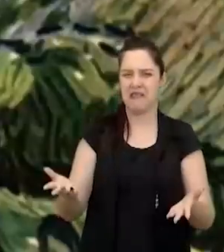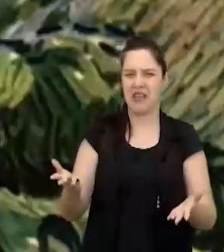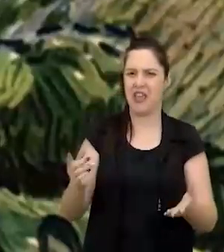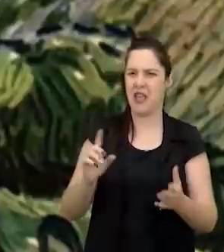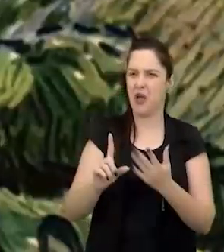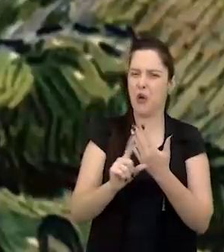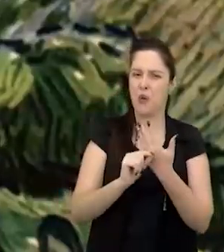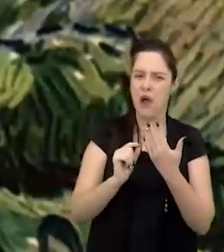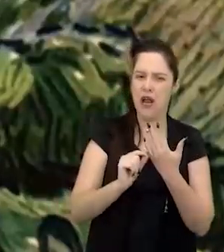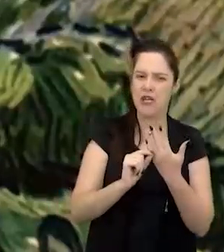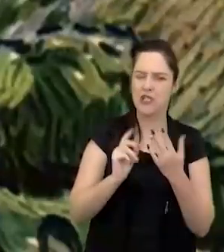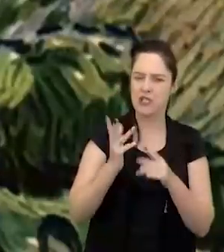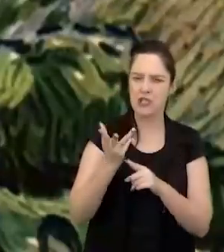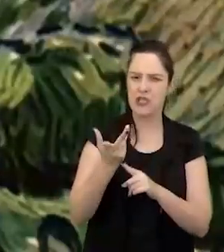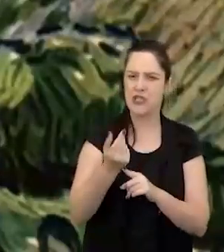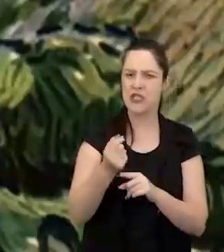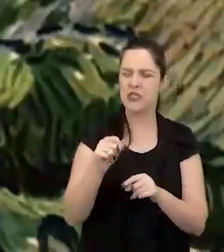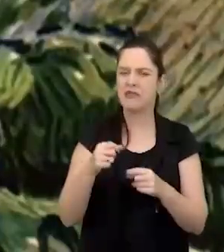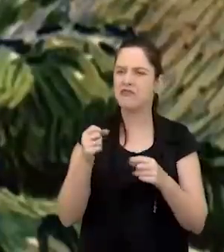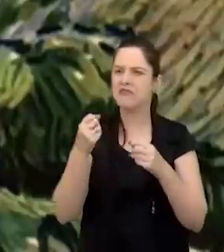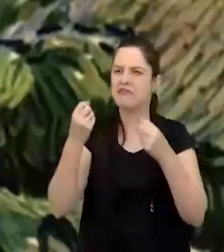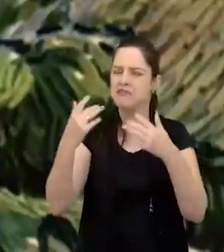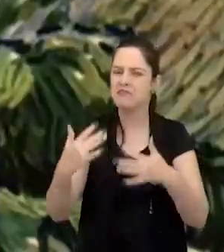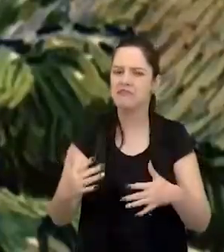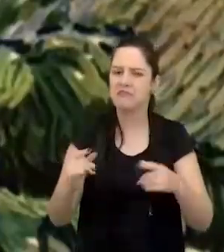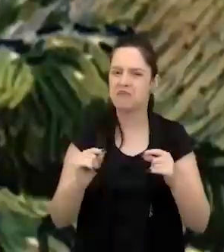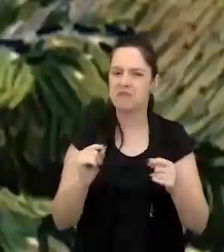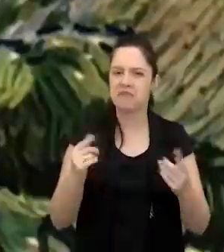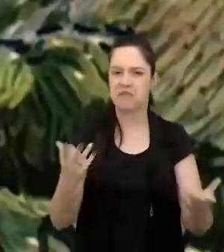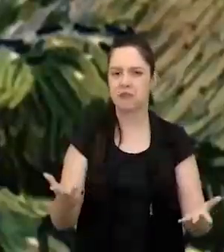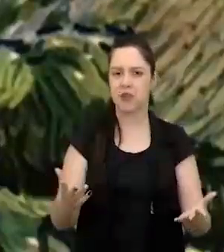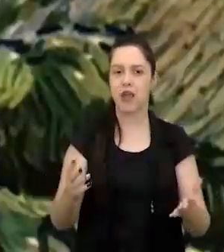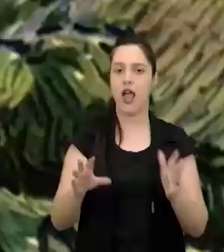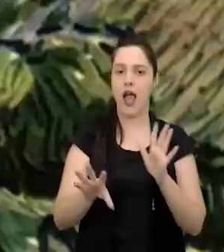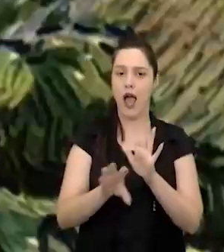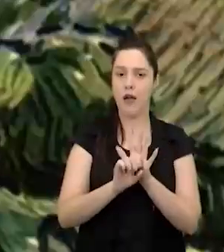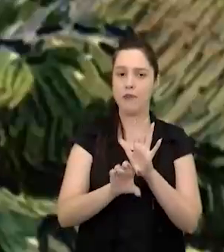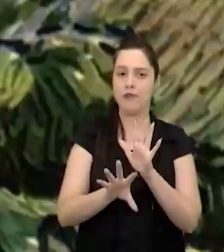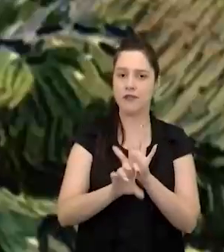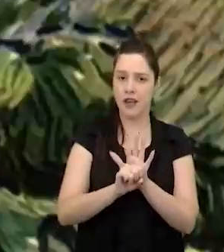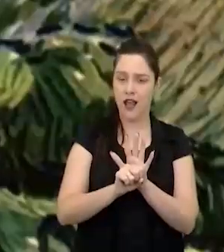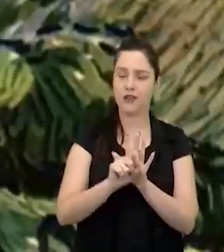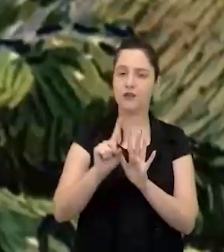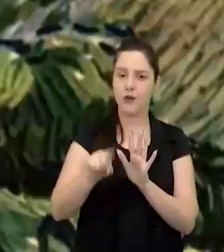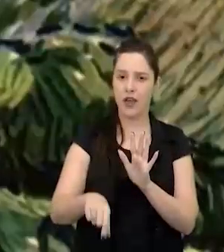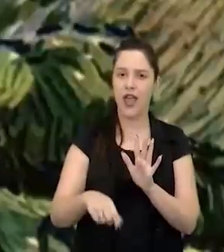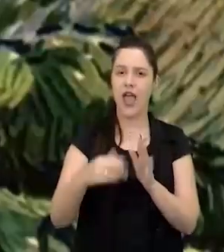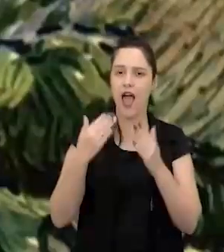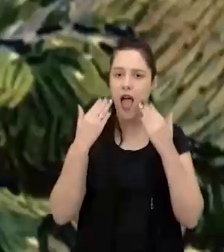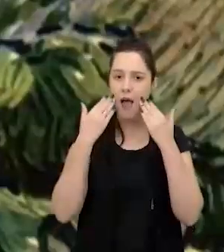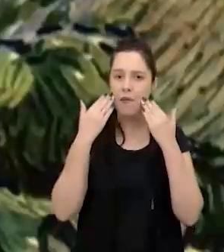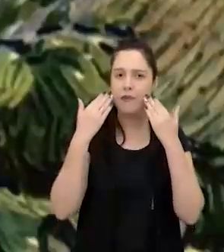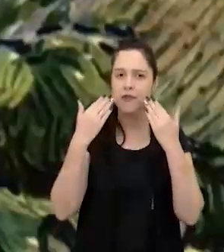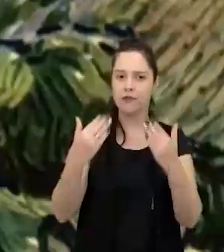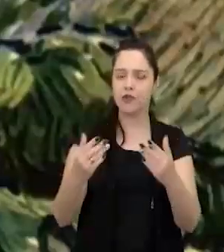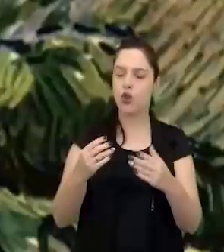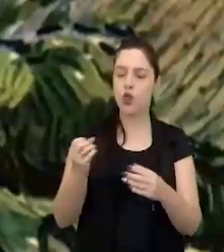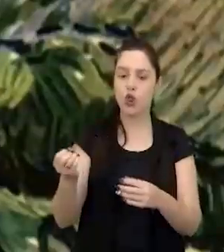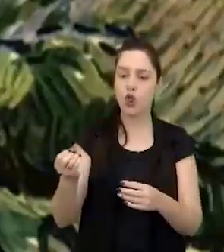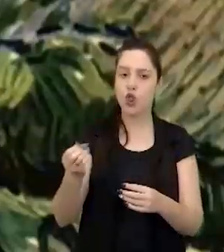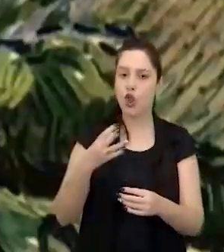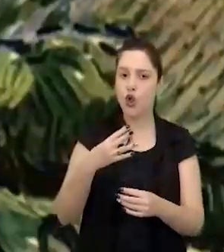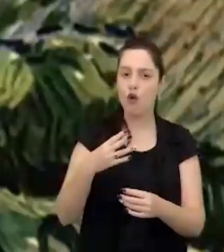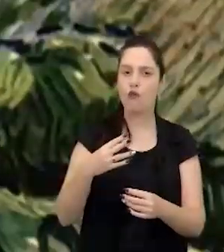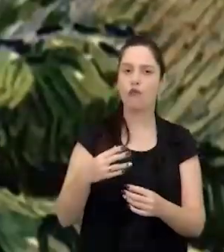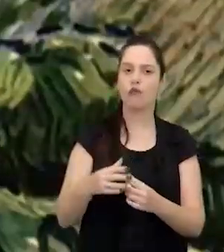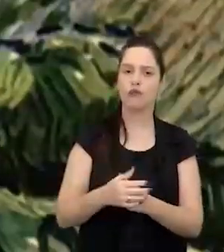artista apresenta essa obra. Ela parte aí para o campo abstrato. Então, eu estou apresentando um novo formato para aquele